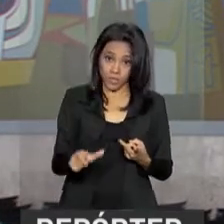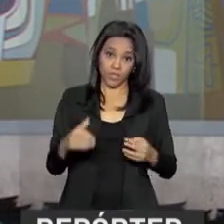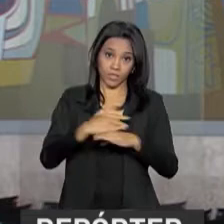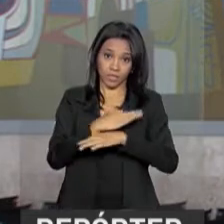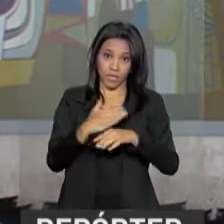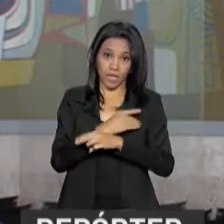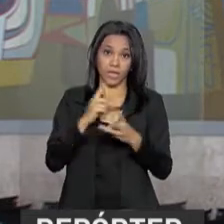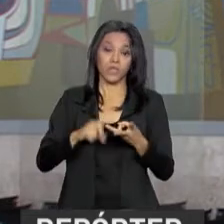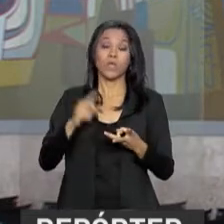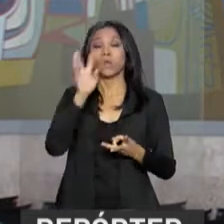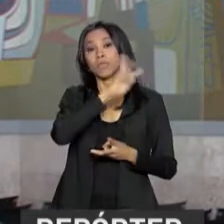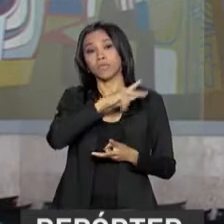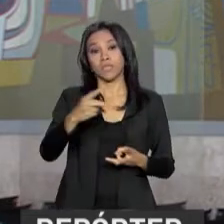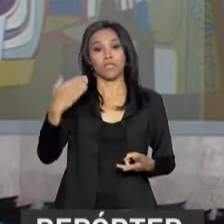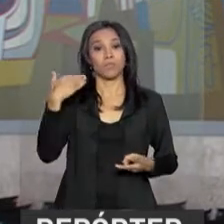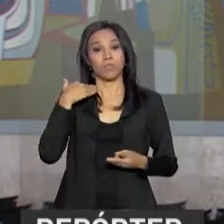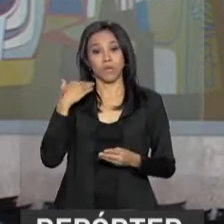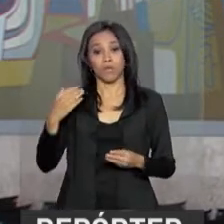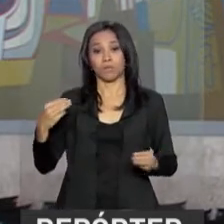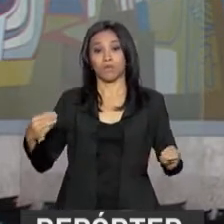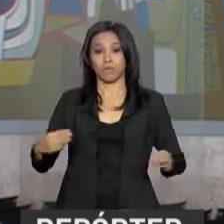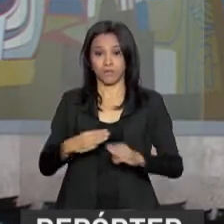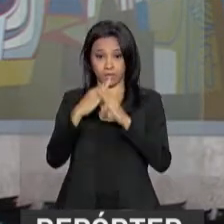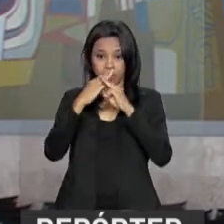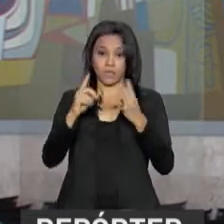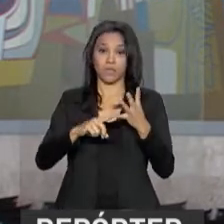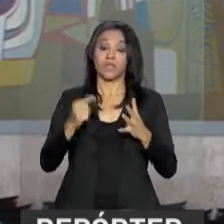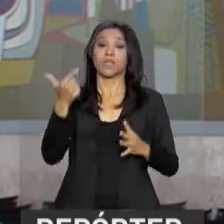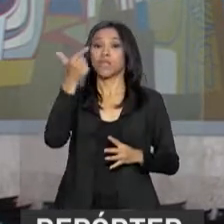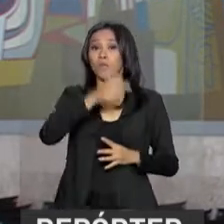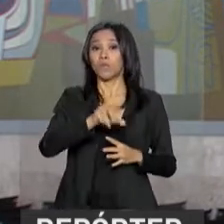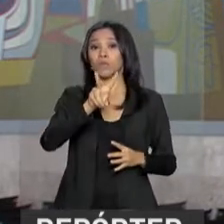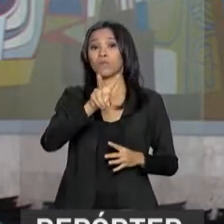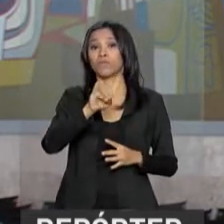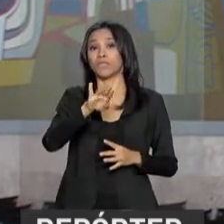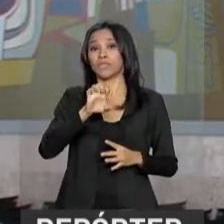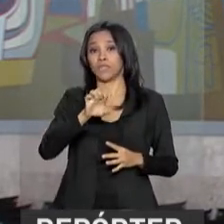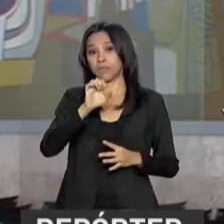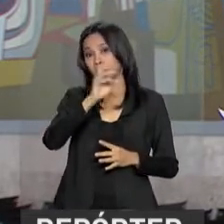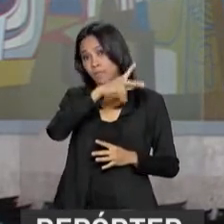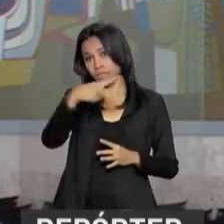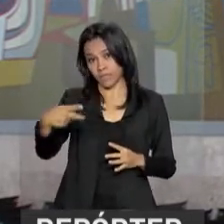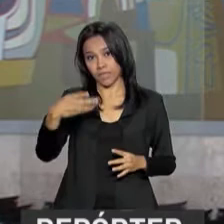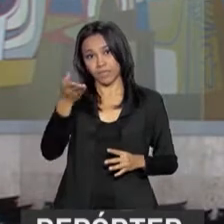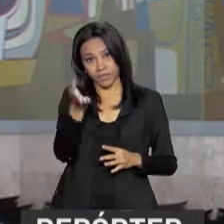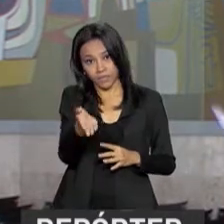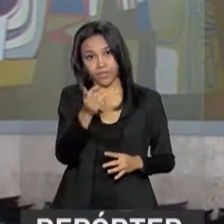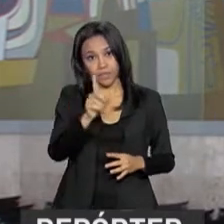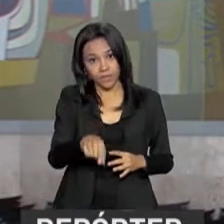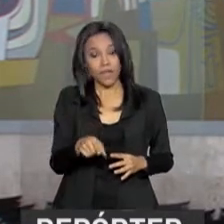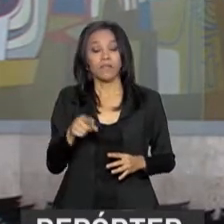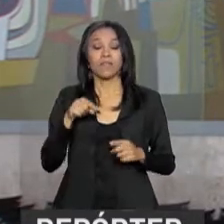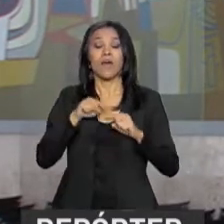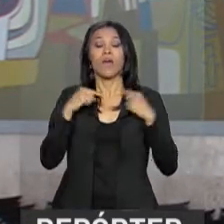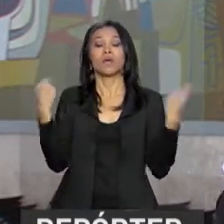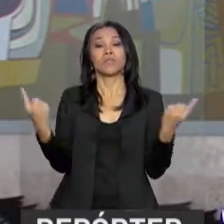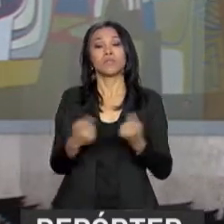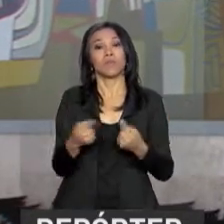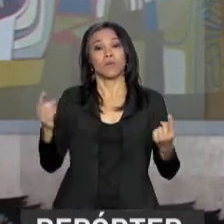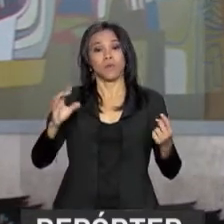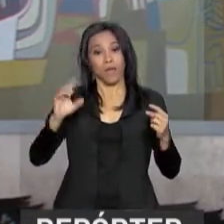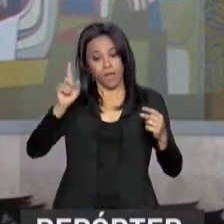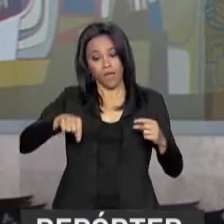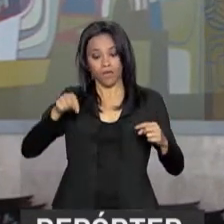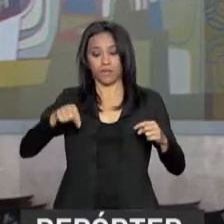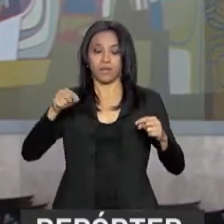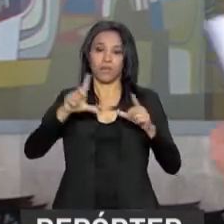Caixa Econômica Federal, Nelson Antônio de Souza, e o vice-presidente interino deste banco, que é o Roberto Barreto. Essa reunião ocorre aqui no